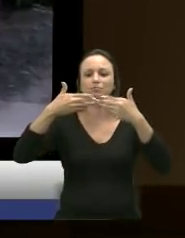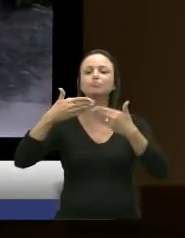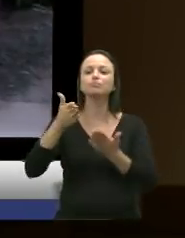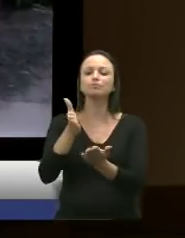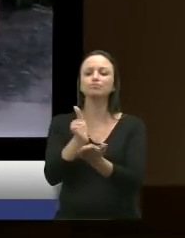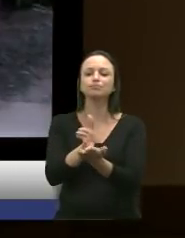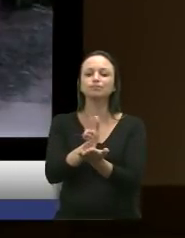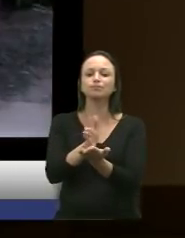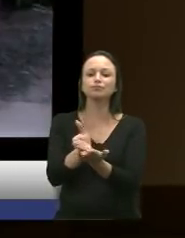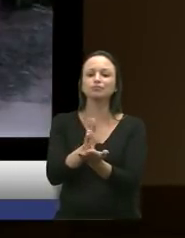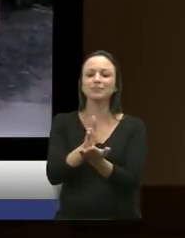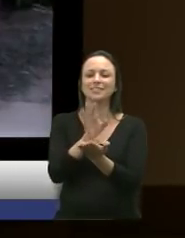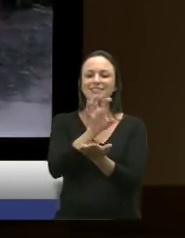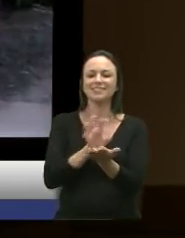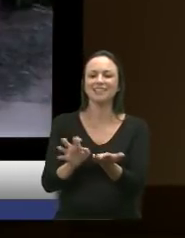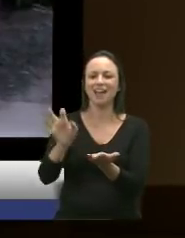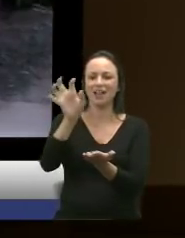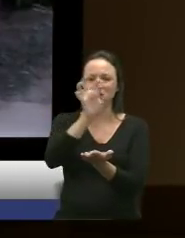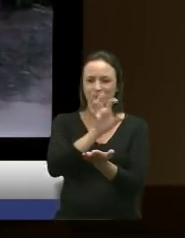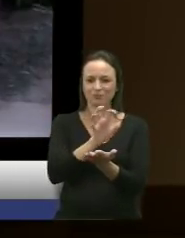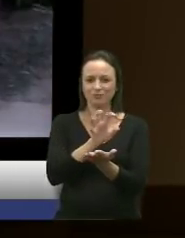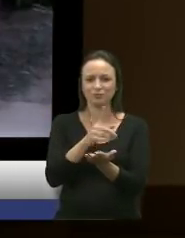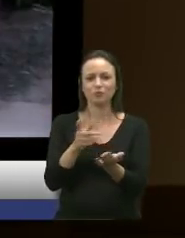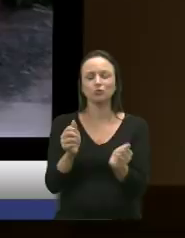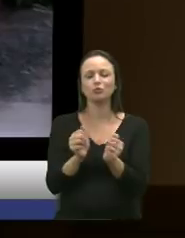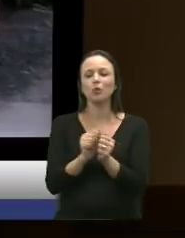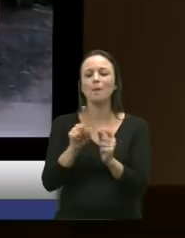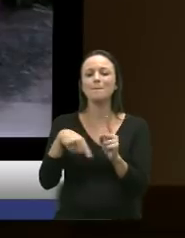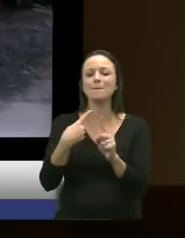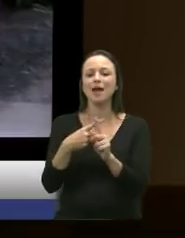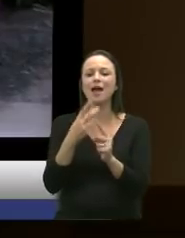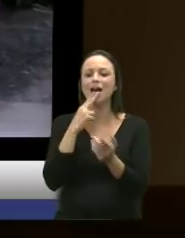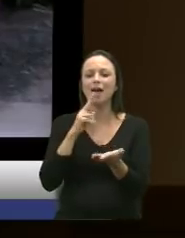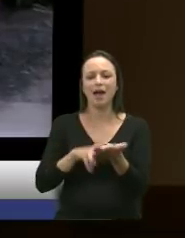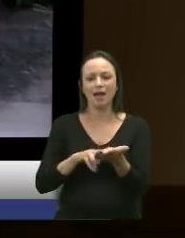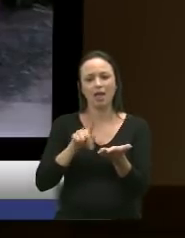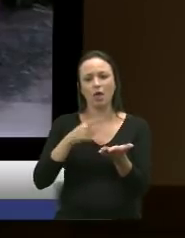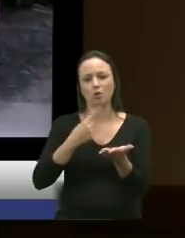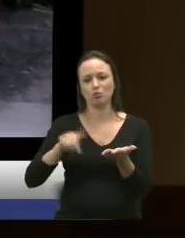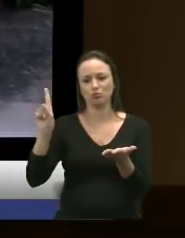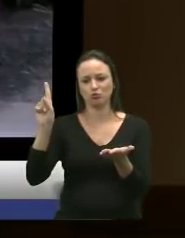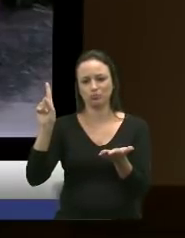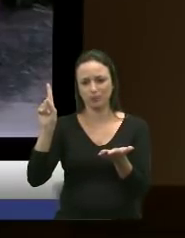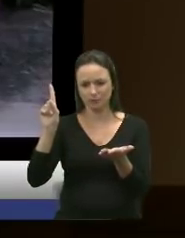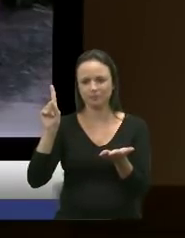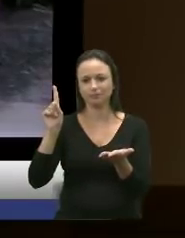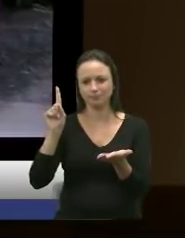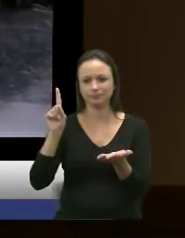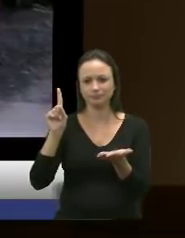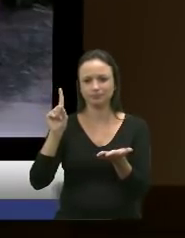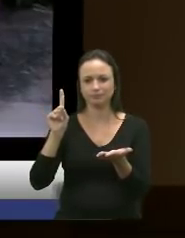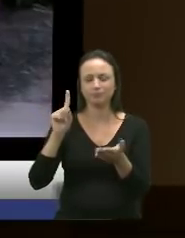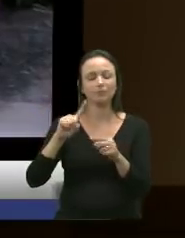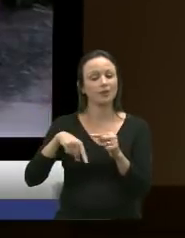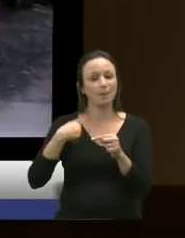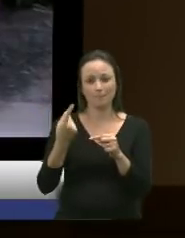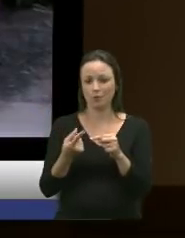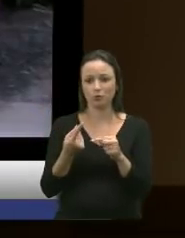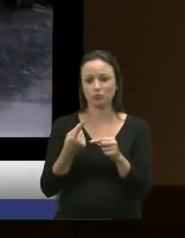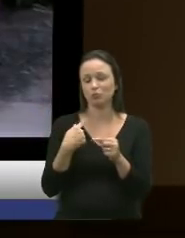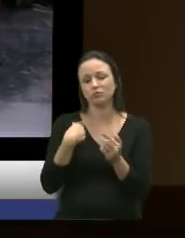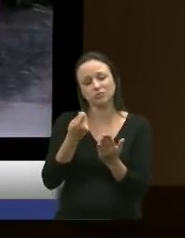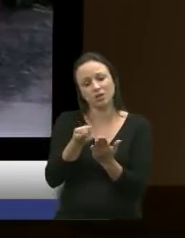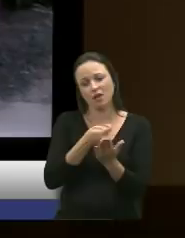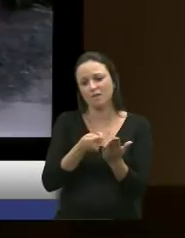Estado. Junto segue mais uma carta que será a última. Depois não poderemos